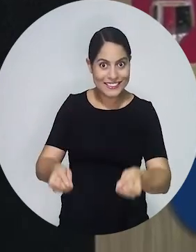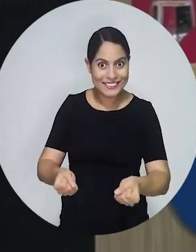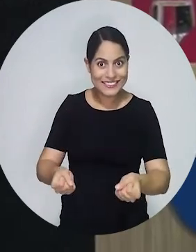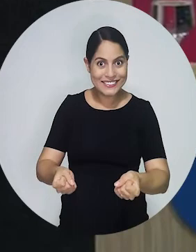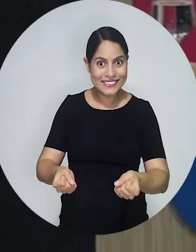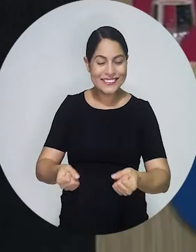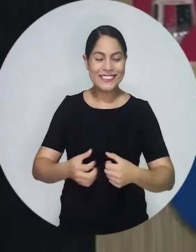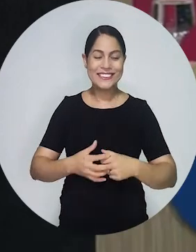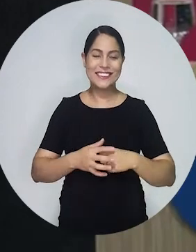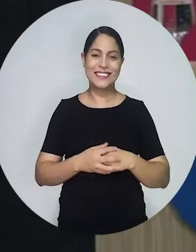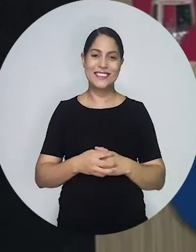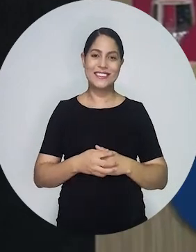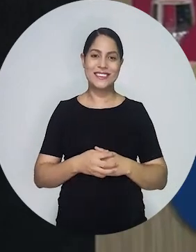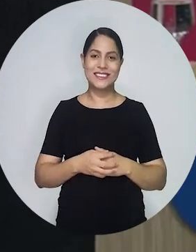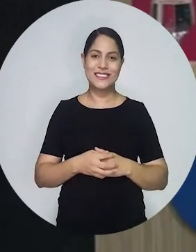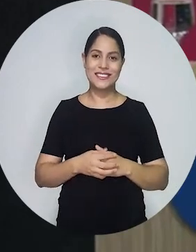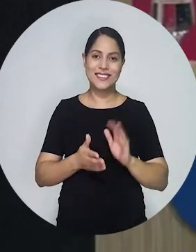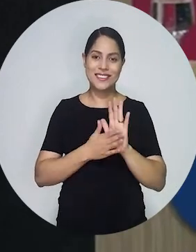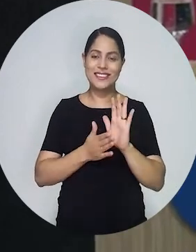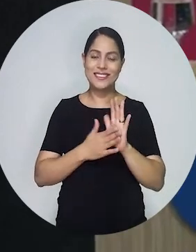comigo?